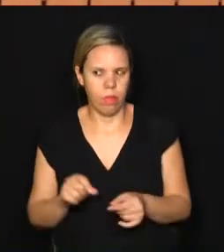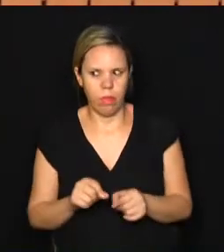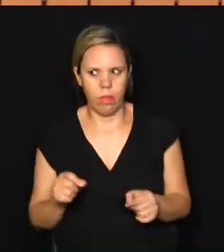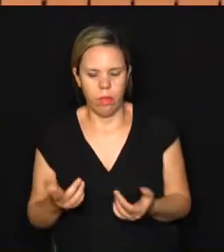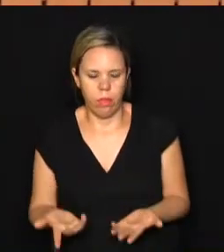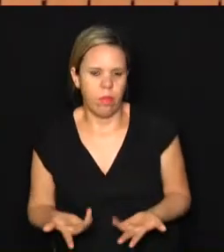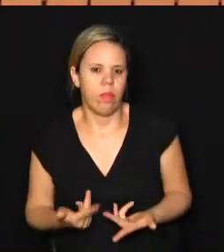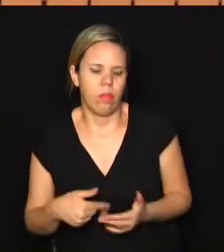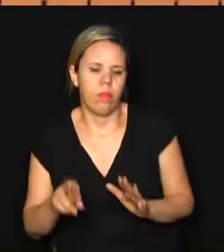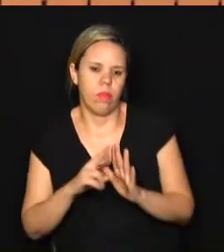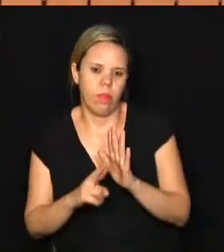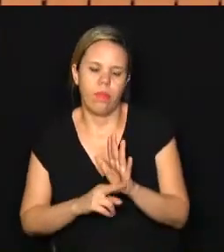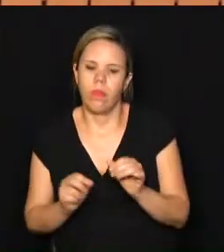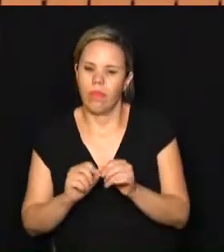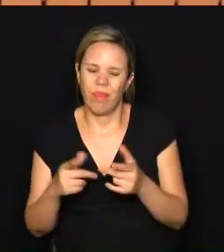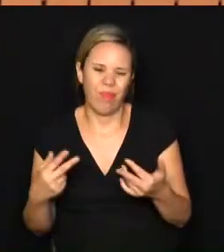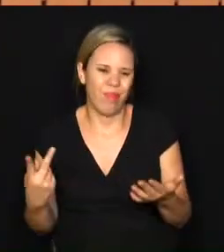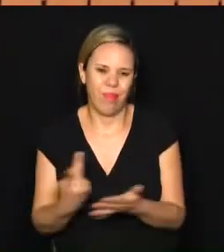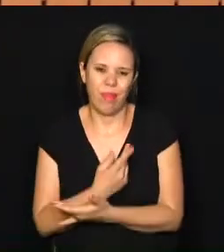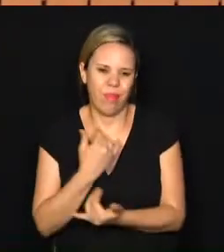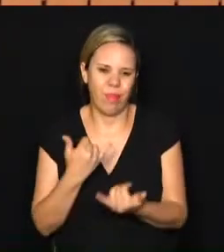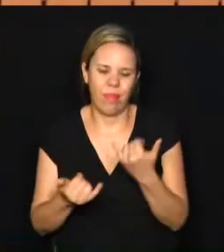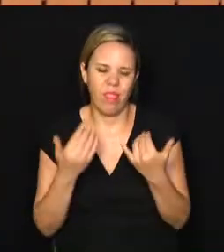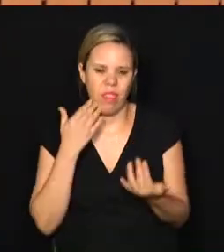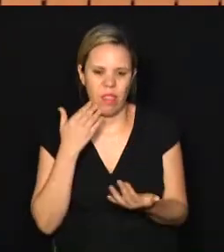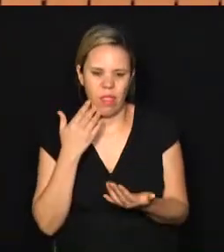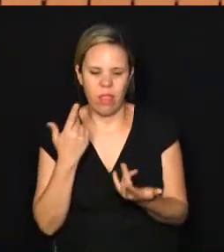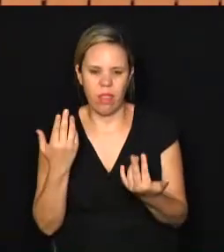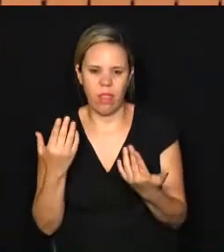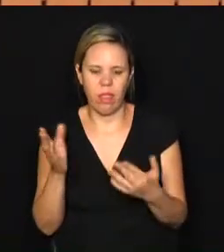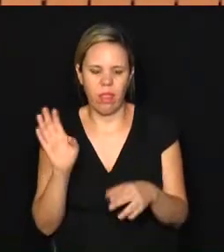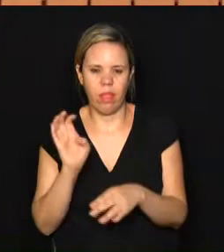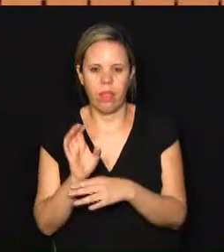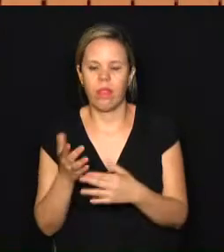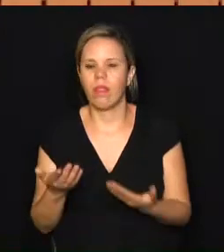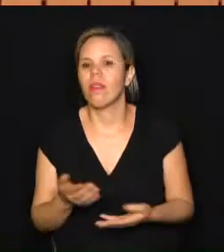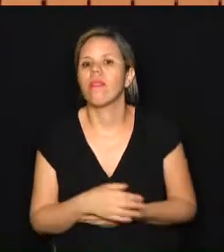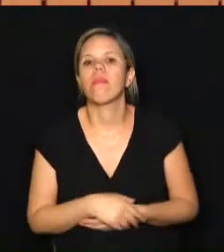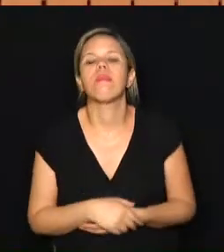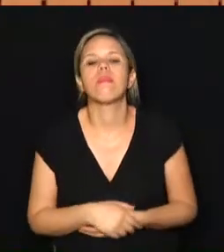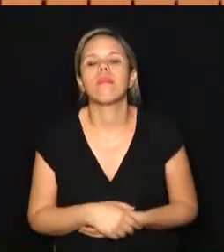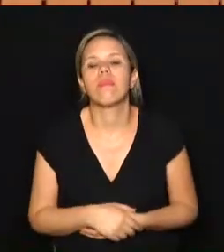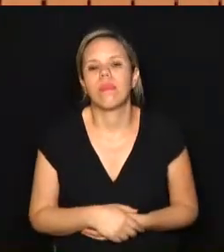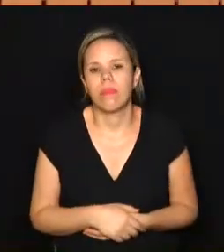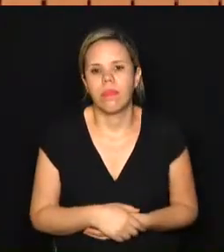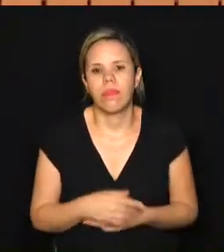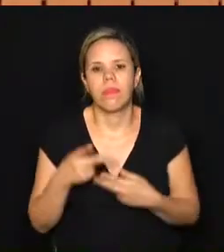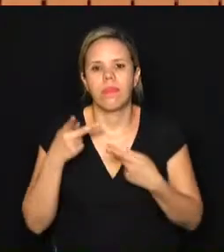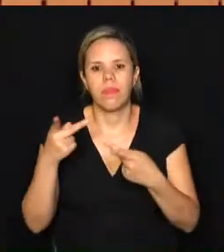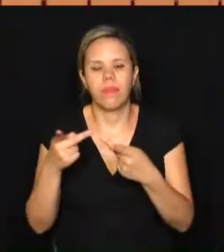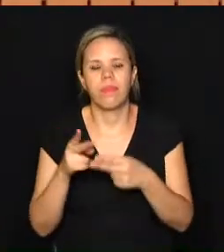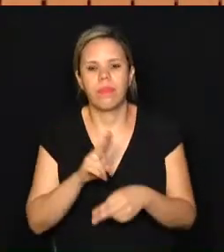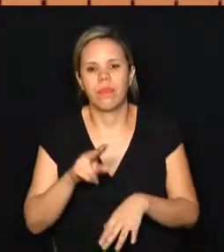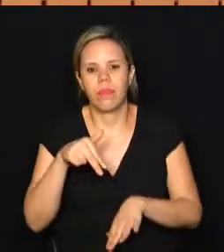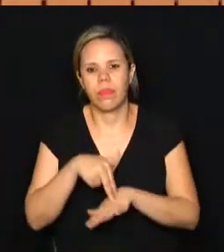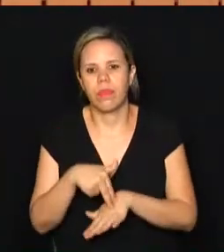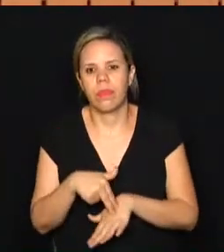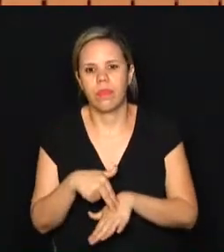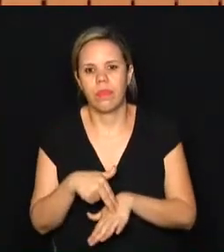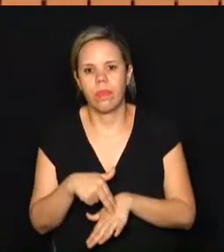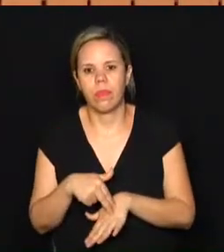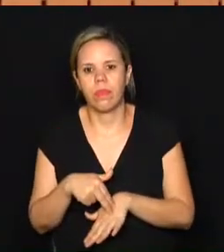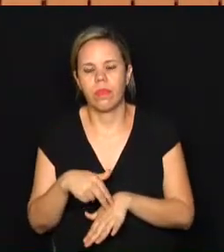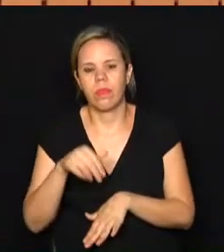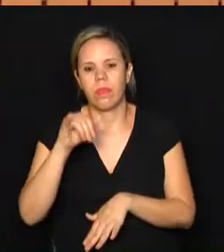a regra fazer tudo errado no estado de São Paulo. Eu vou convidar, então, para fazer o uso da palavra, a